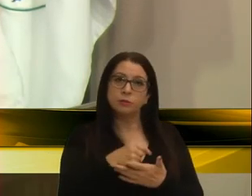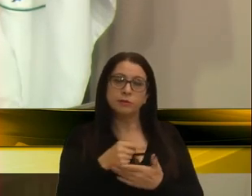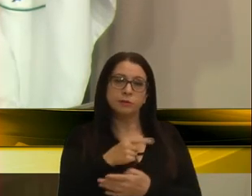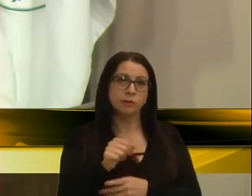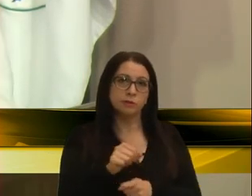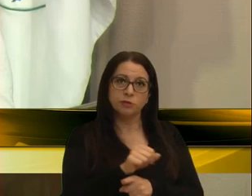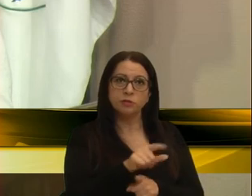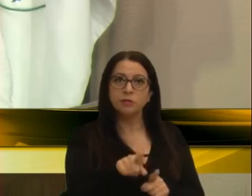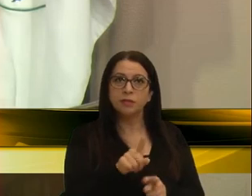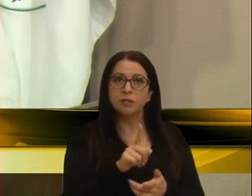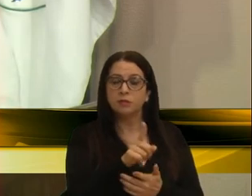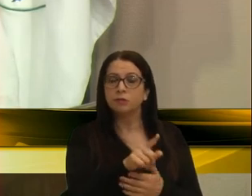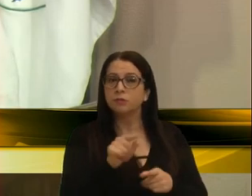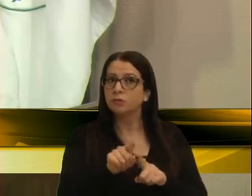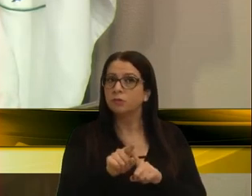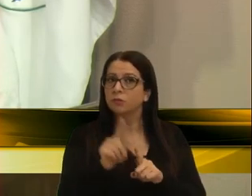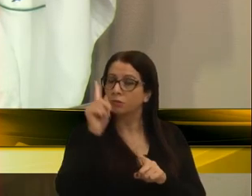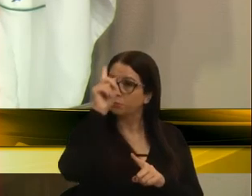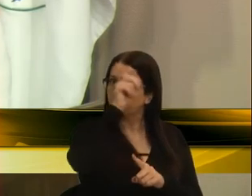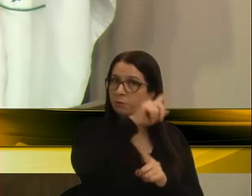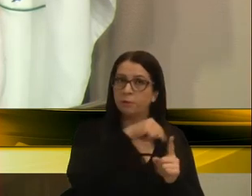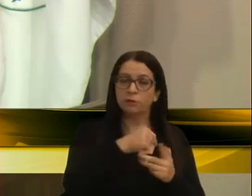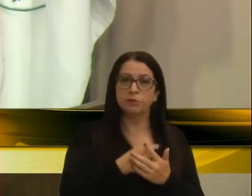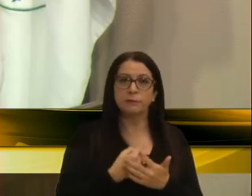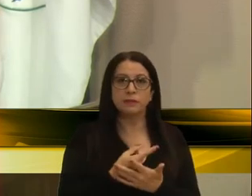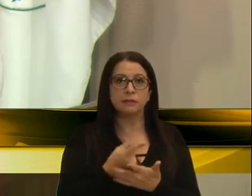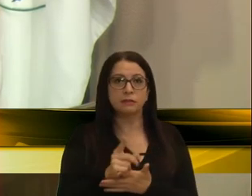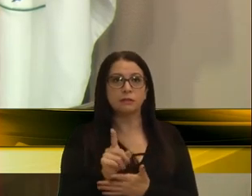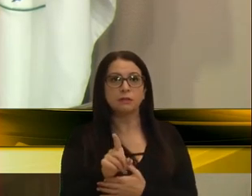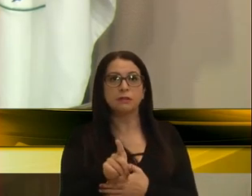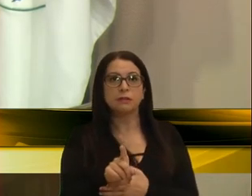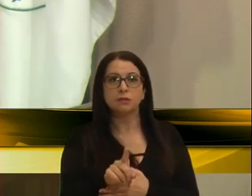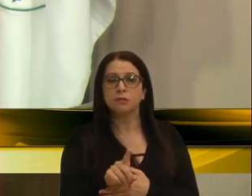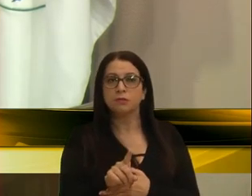continuar encontrando mais dificuldades do que